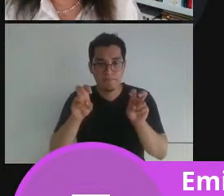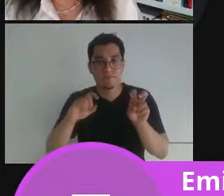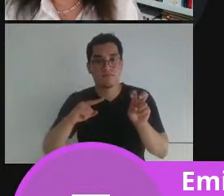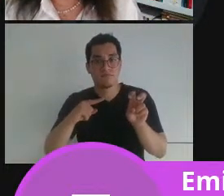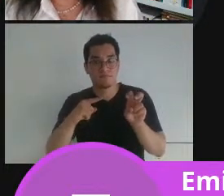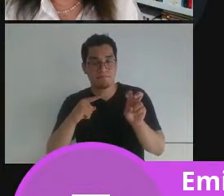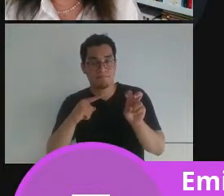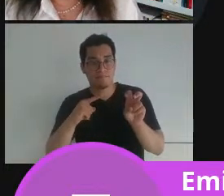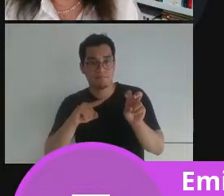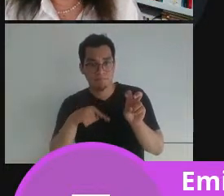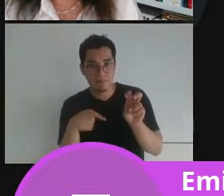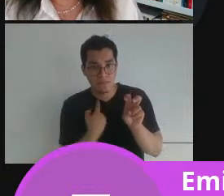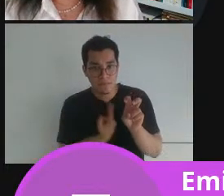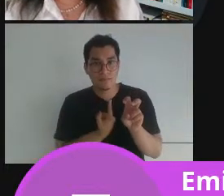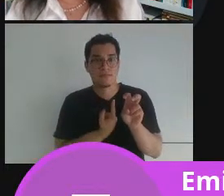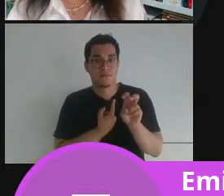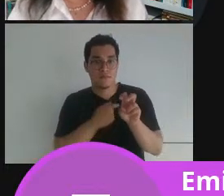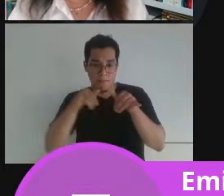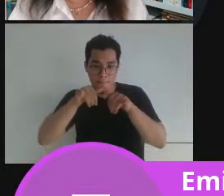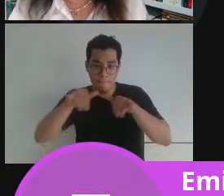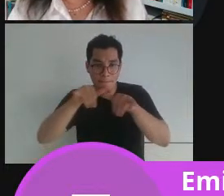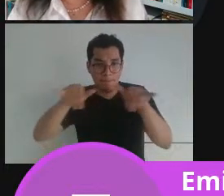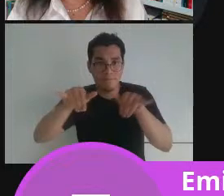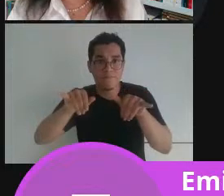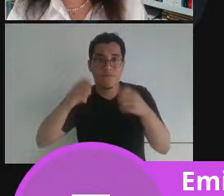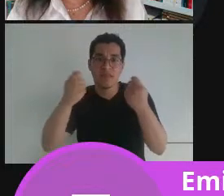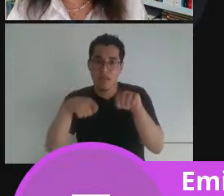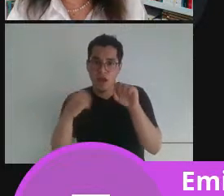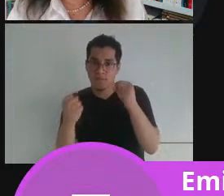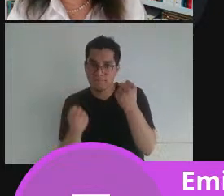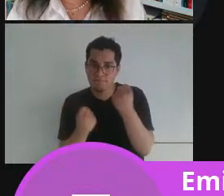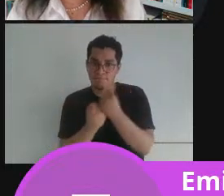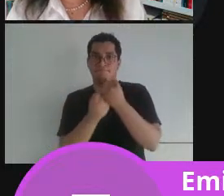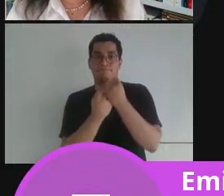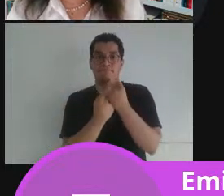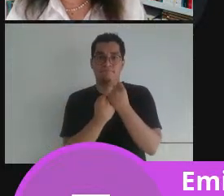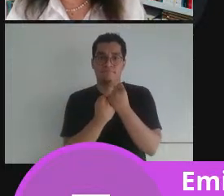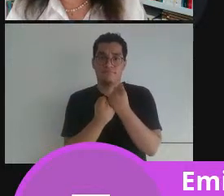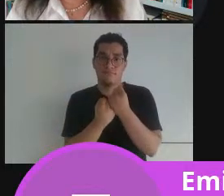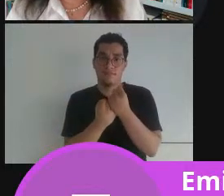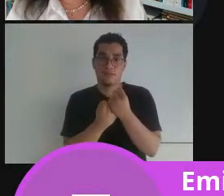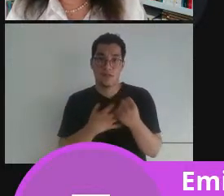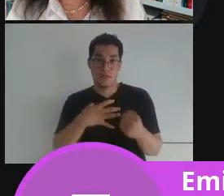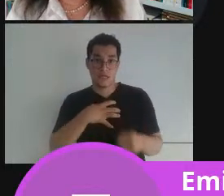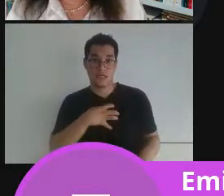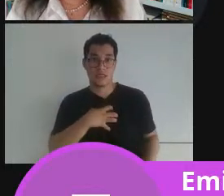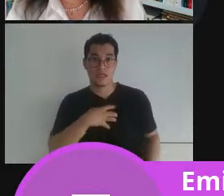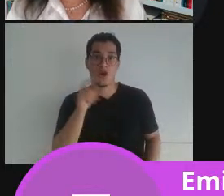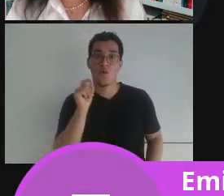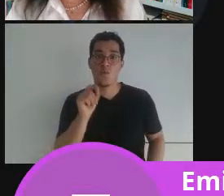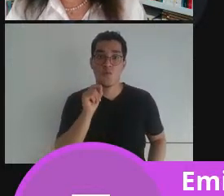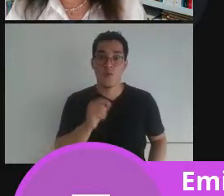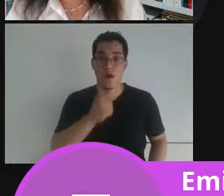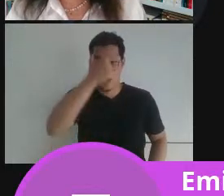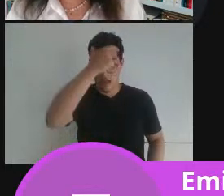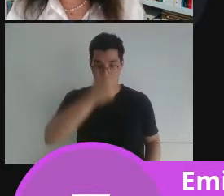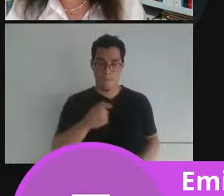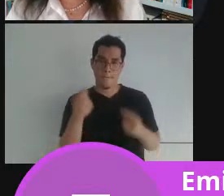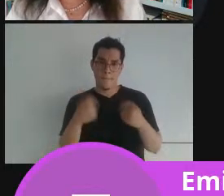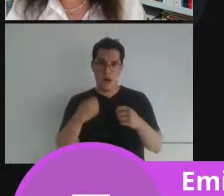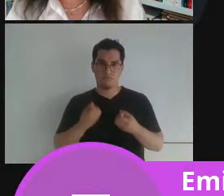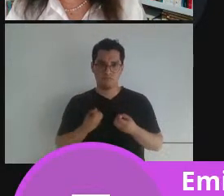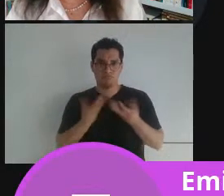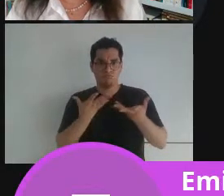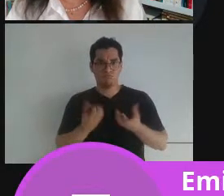no sentido de que o locutor enunciador primeiro se situa, se sinta encorajado a produzir